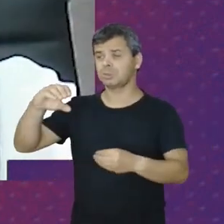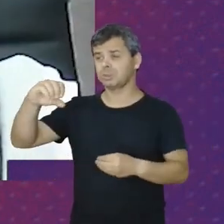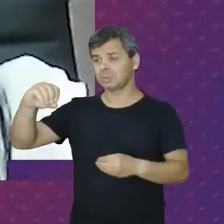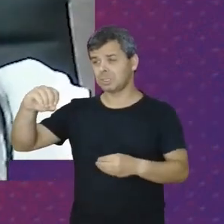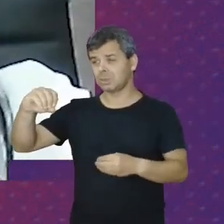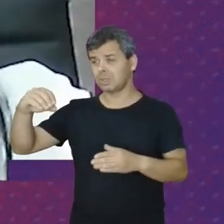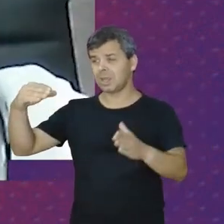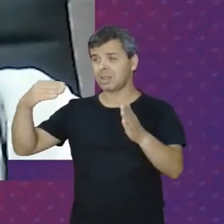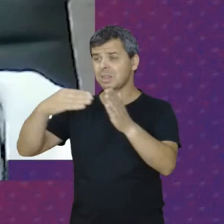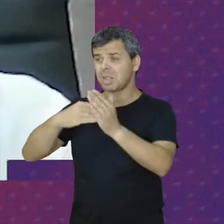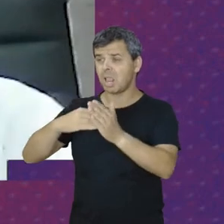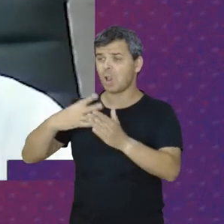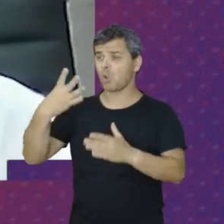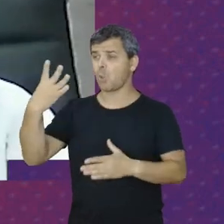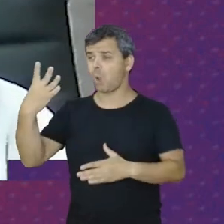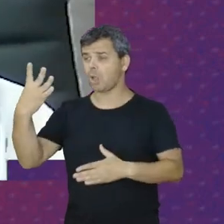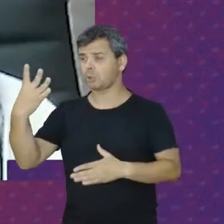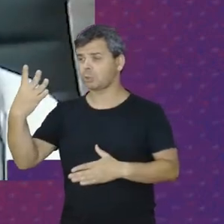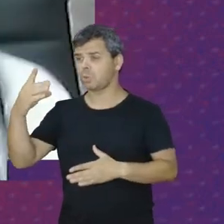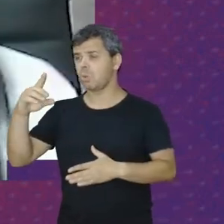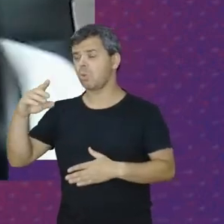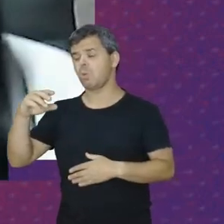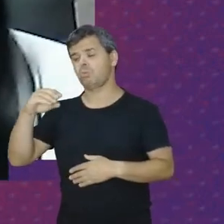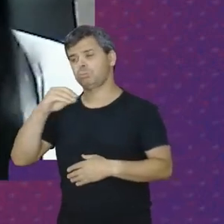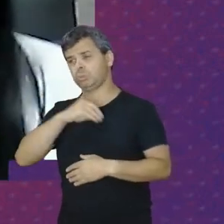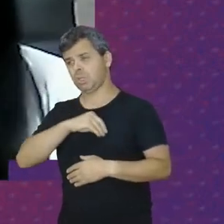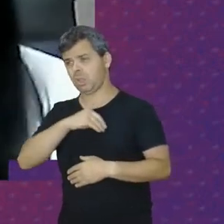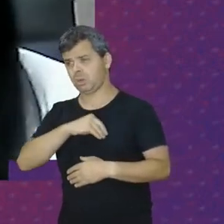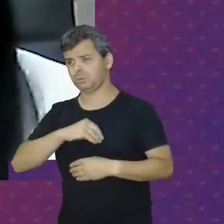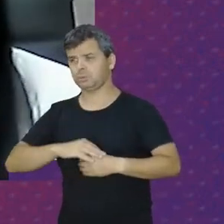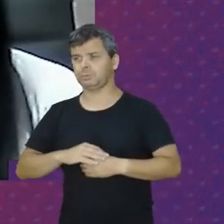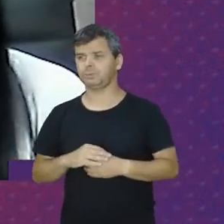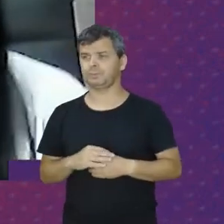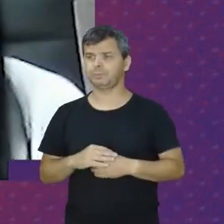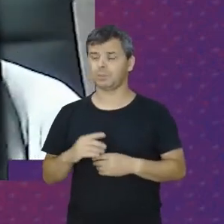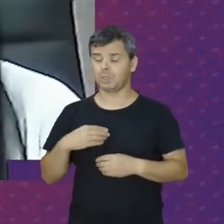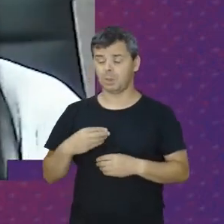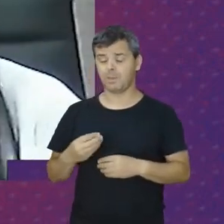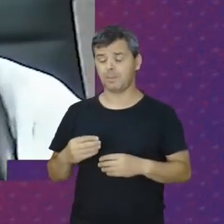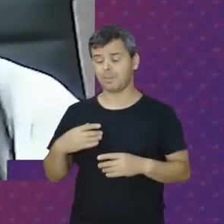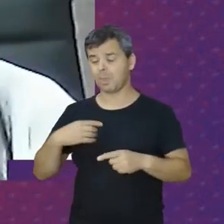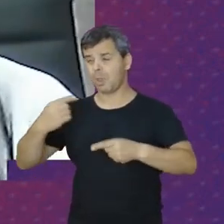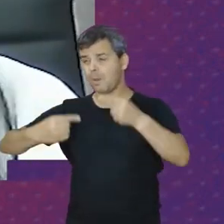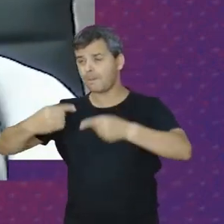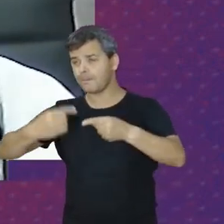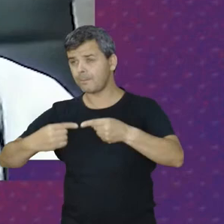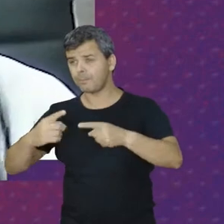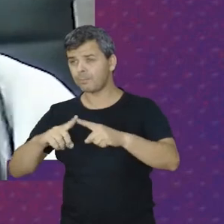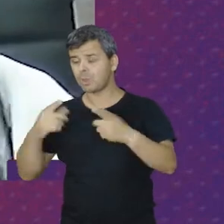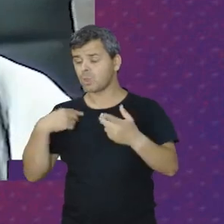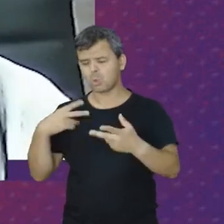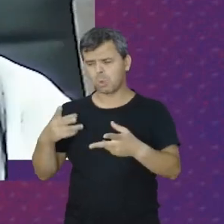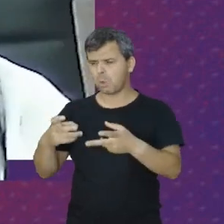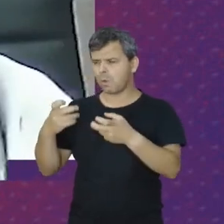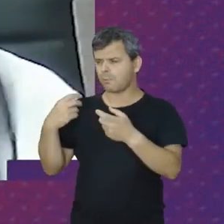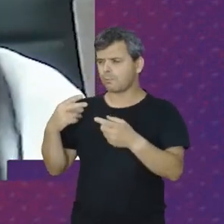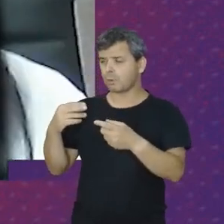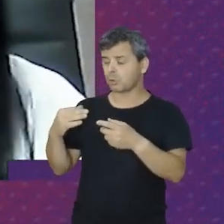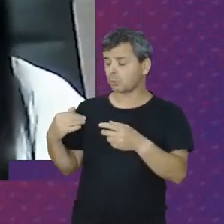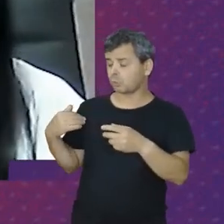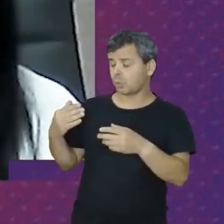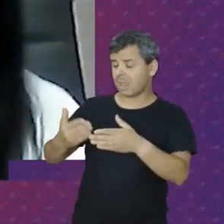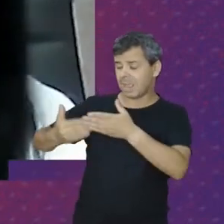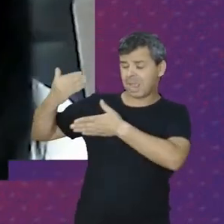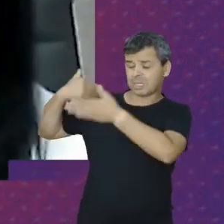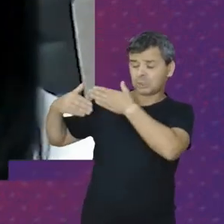a 4,5 salários mínimos. Pois bem, isso Minha Casa Minha Vida, que é a política de habitação nunca vista antes na história